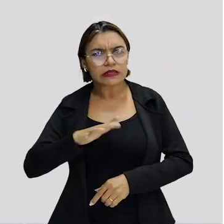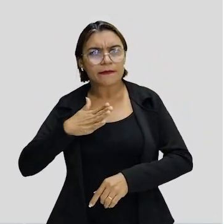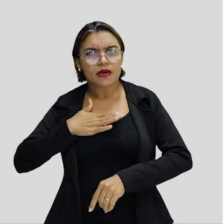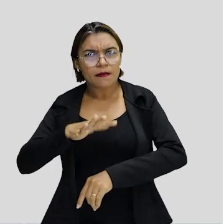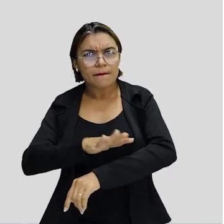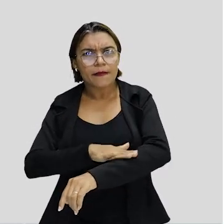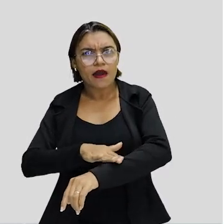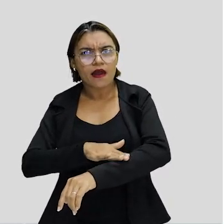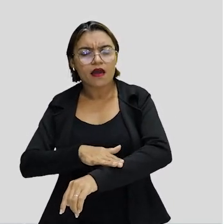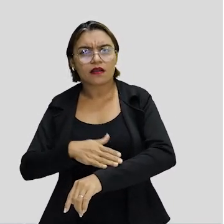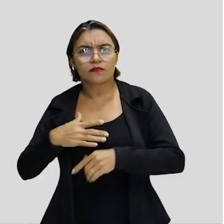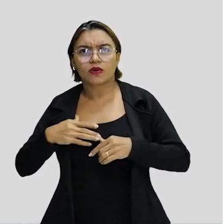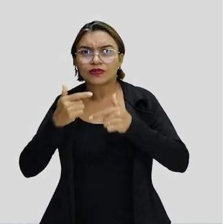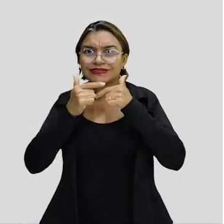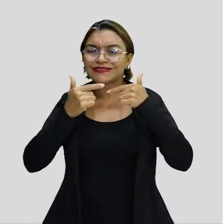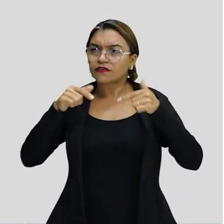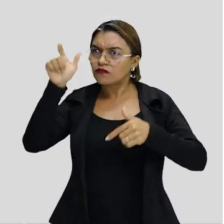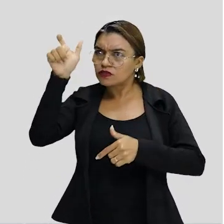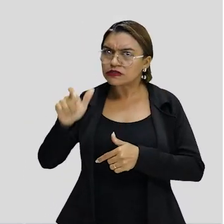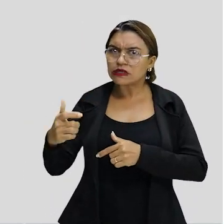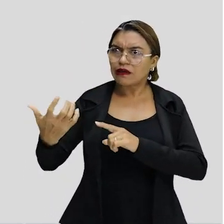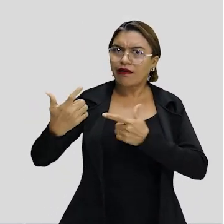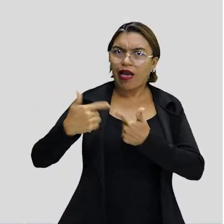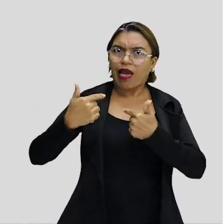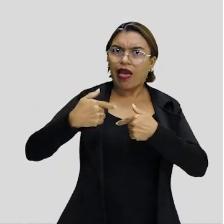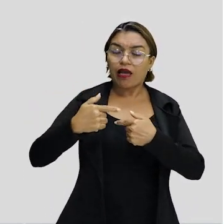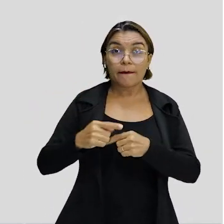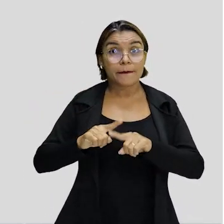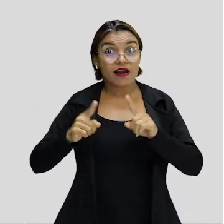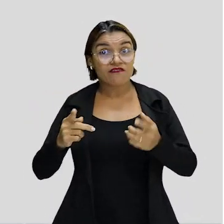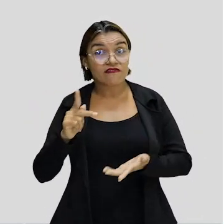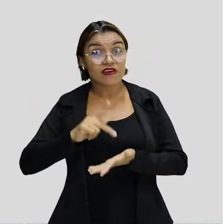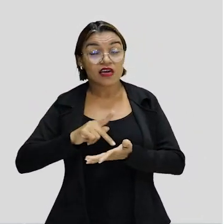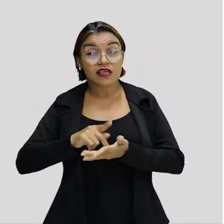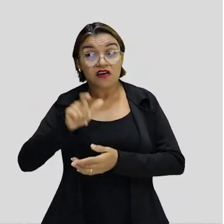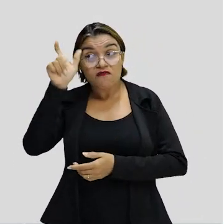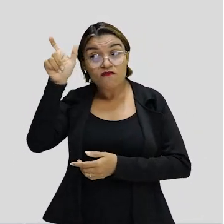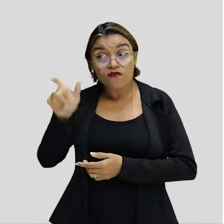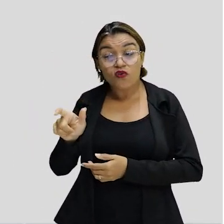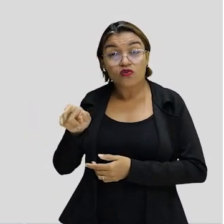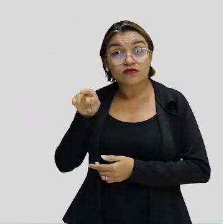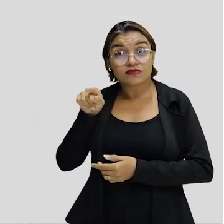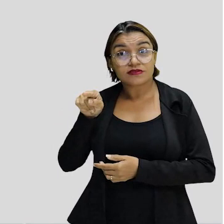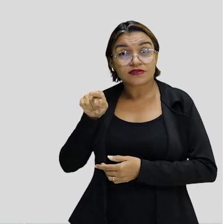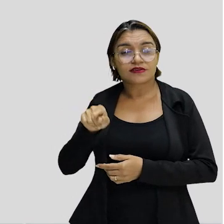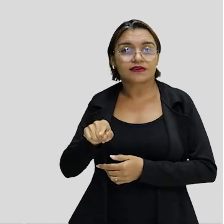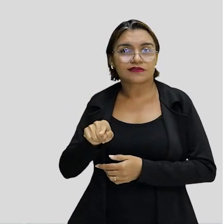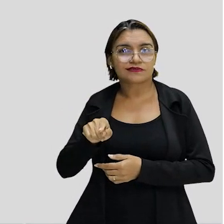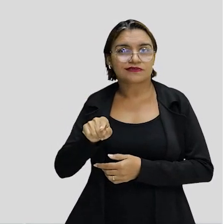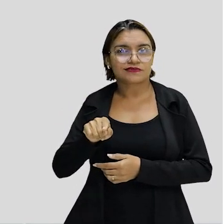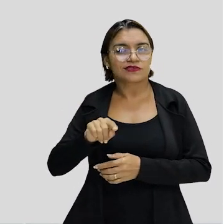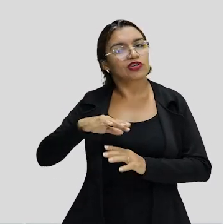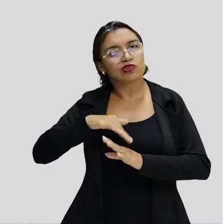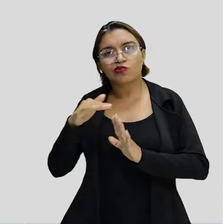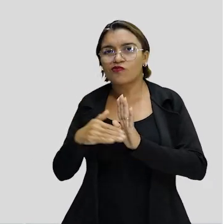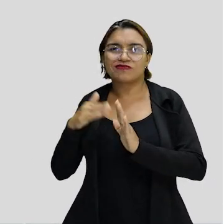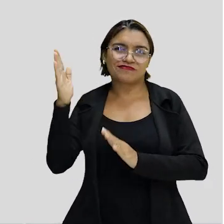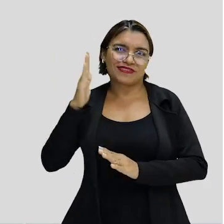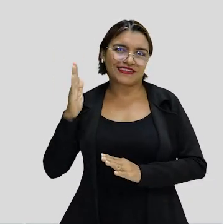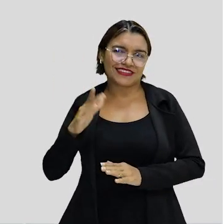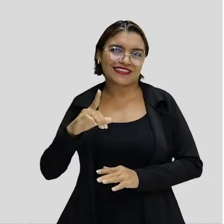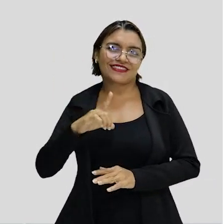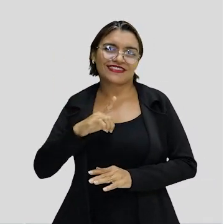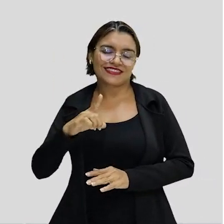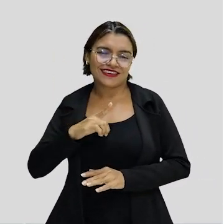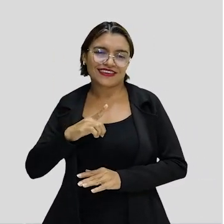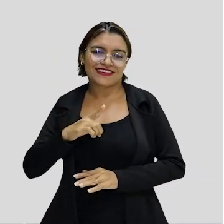pele, você ri do meu sorriso. A verdade é que você e todo brasileiro tem